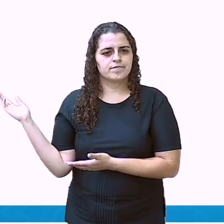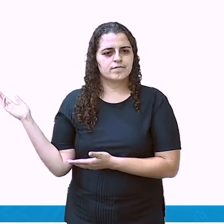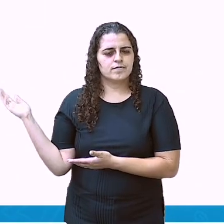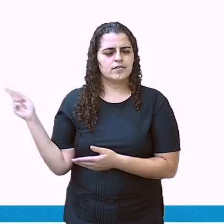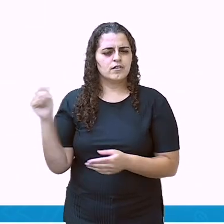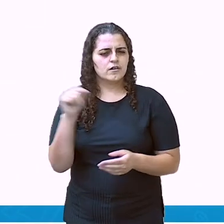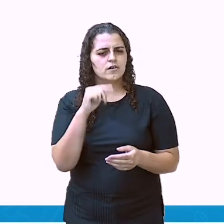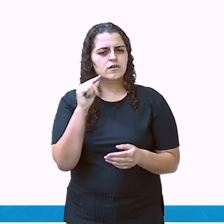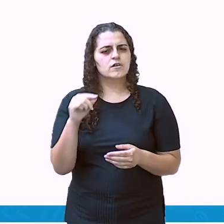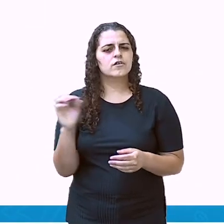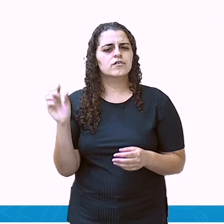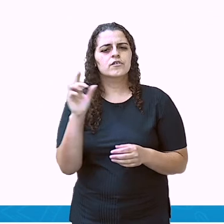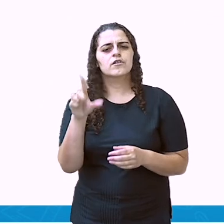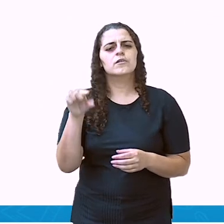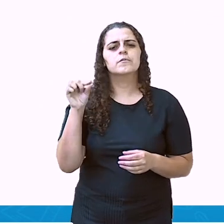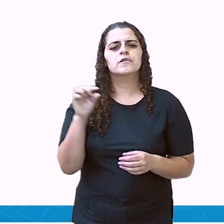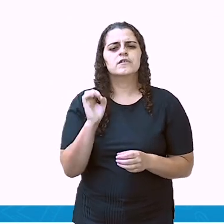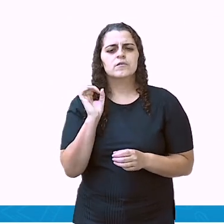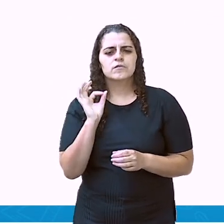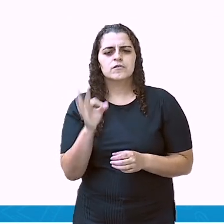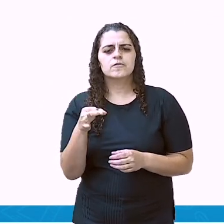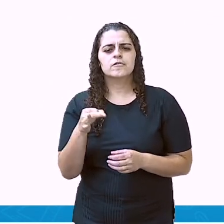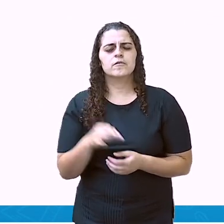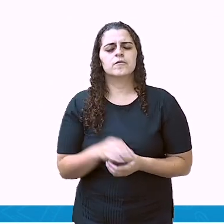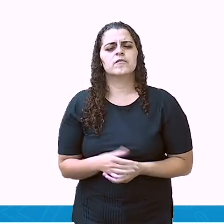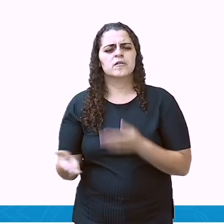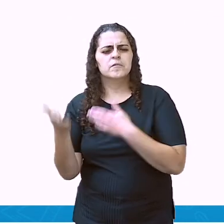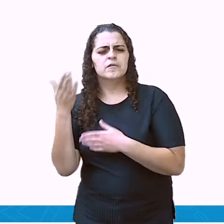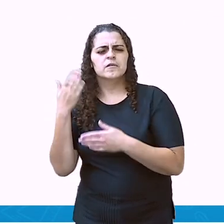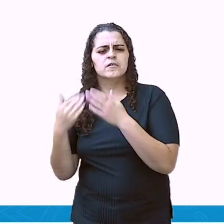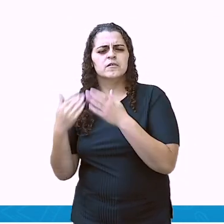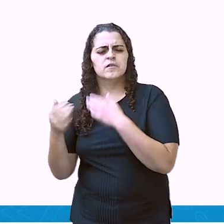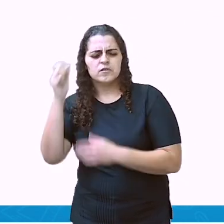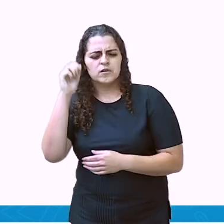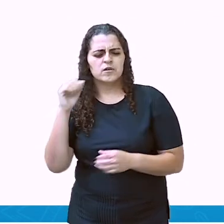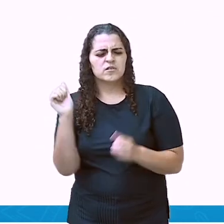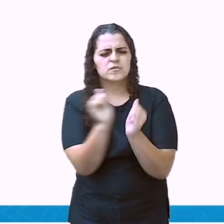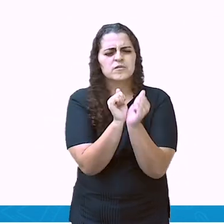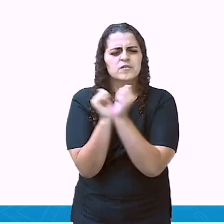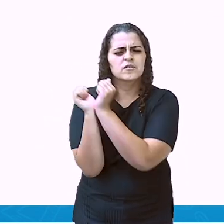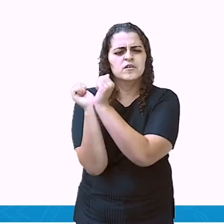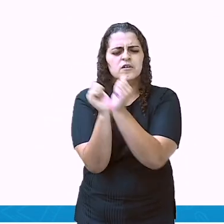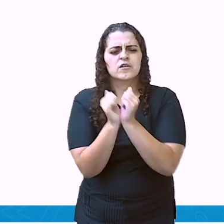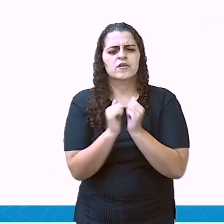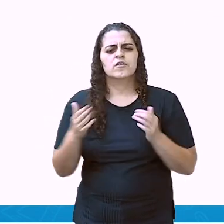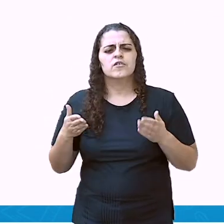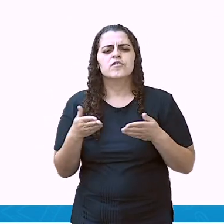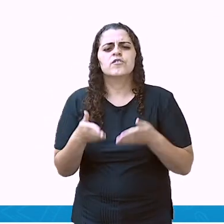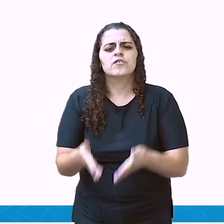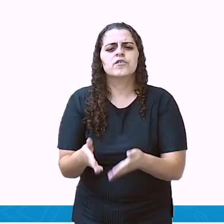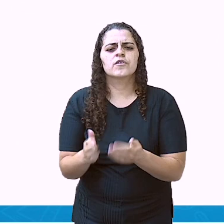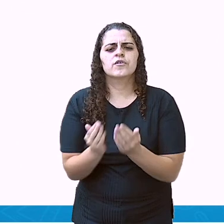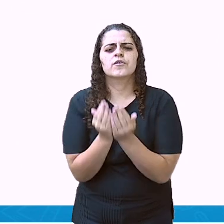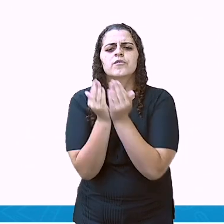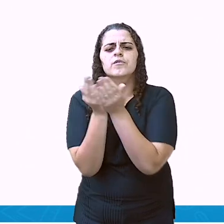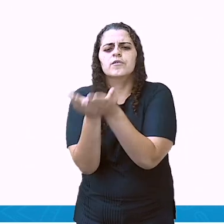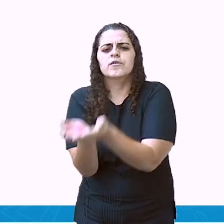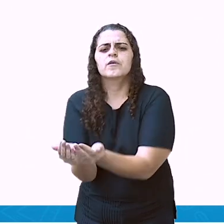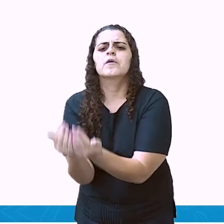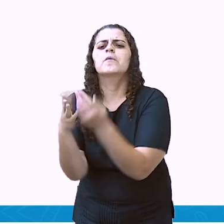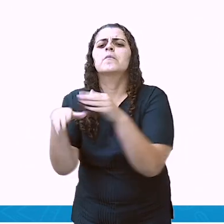Marque um X nas opções corretas. No passado, os escravos foram trazidos em navios para o